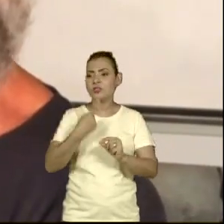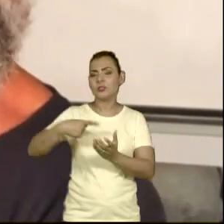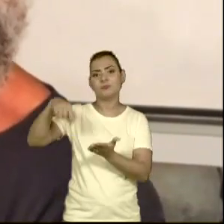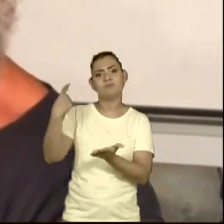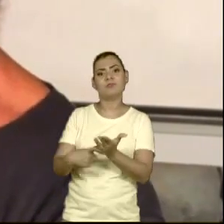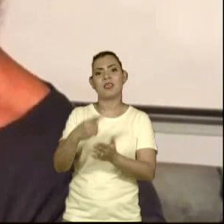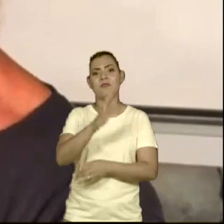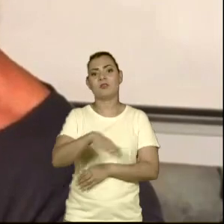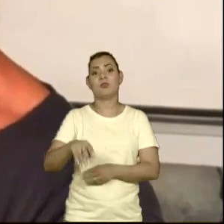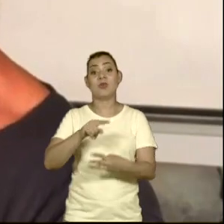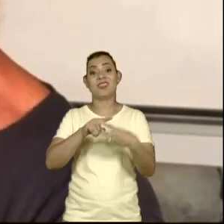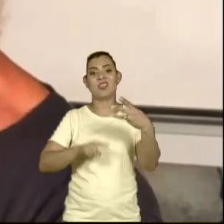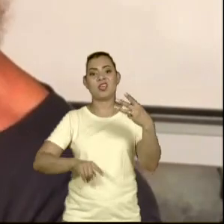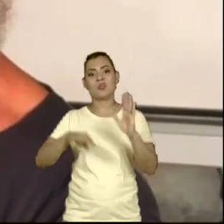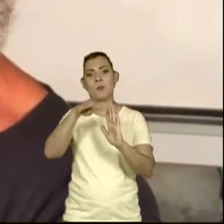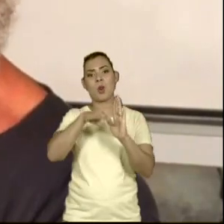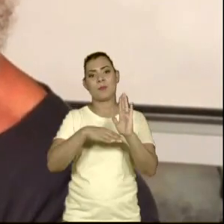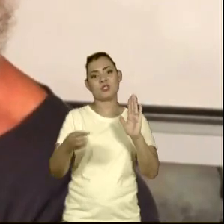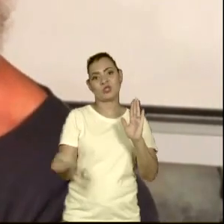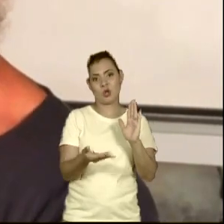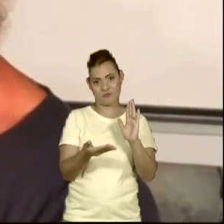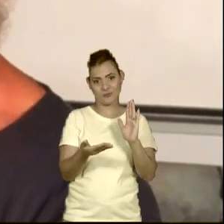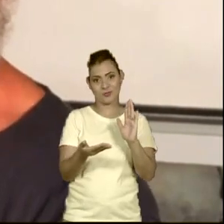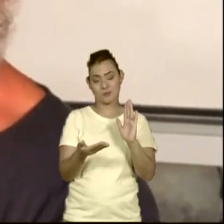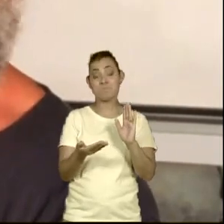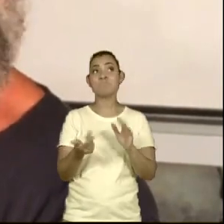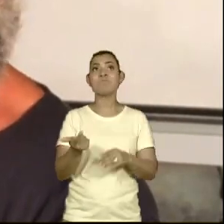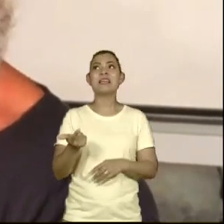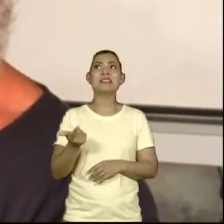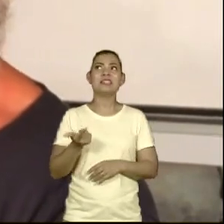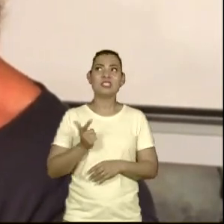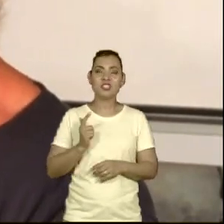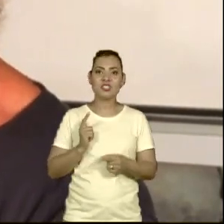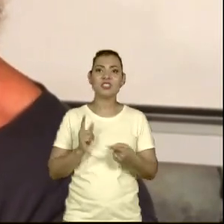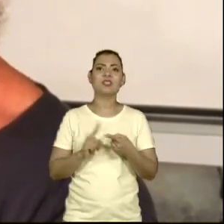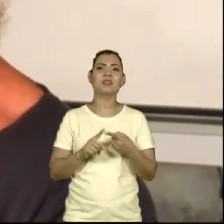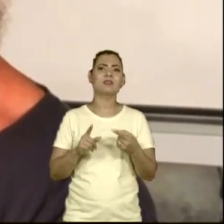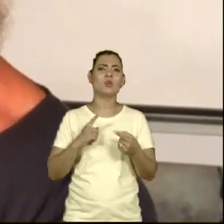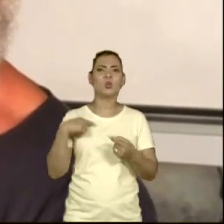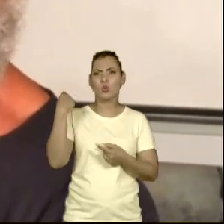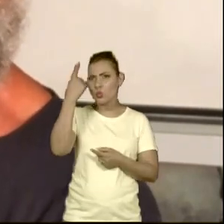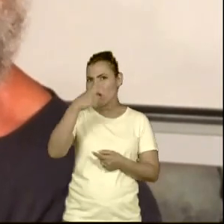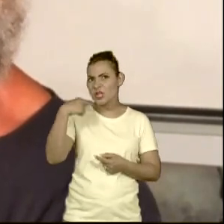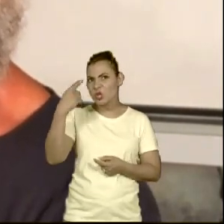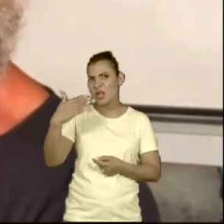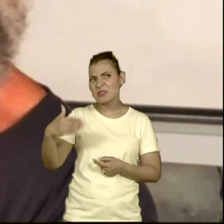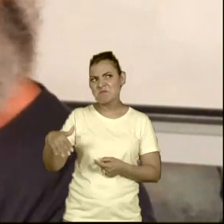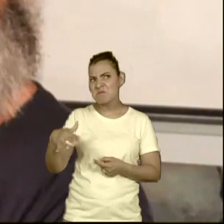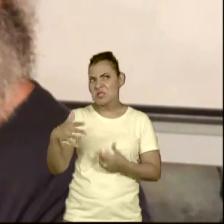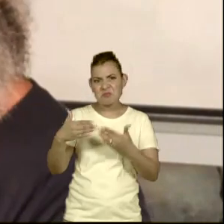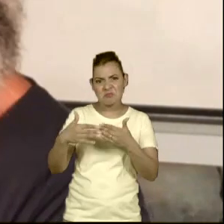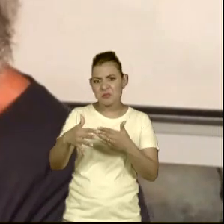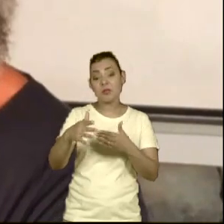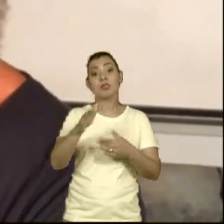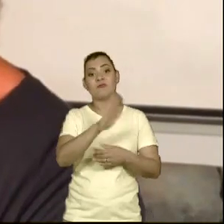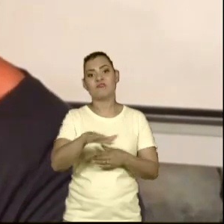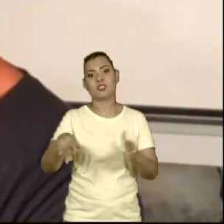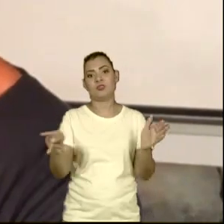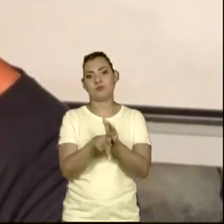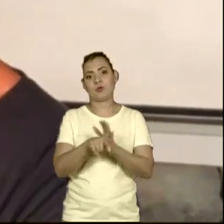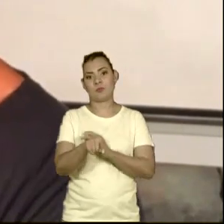a programação infantil com três programas novos, gente tinha pouco mais de duas horas e pouco de programação infantil